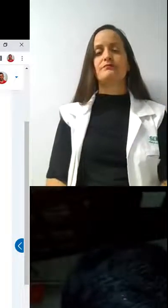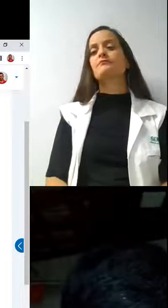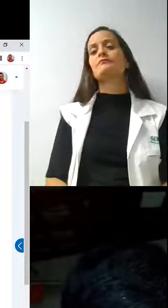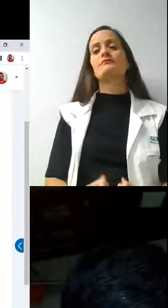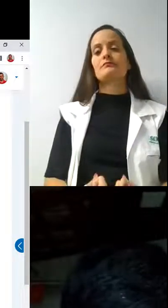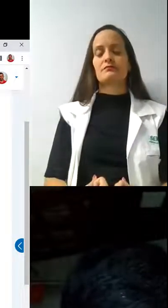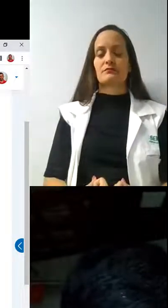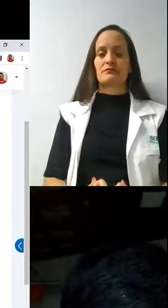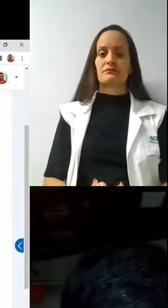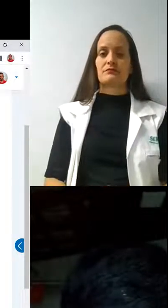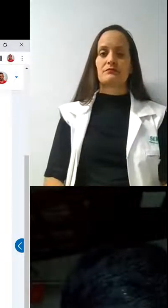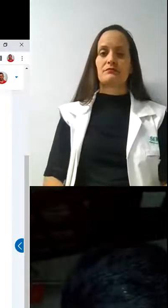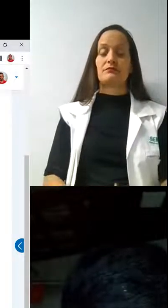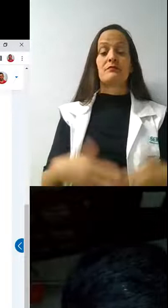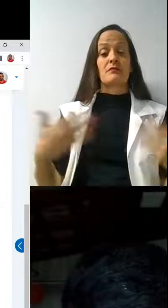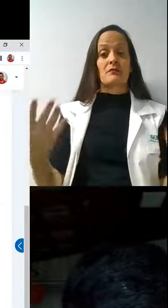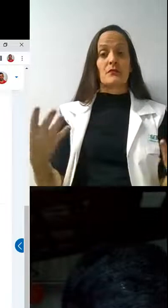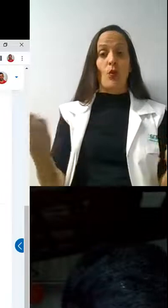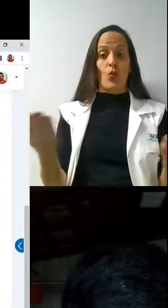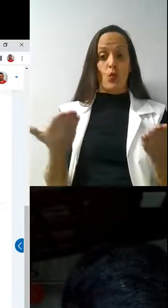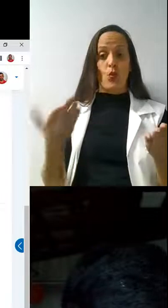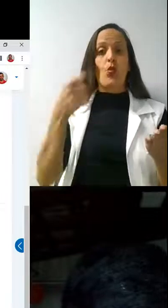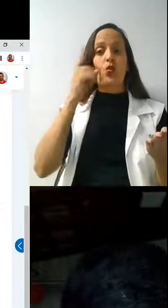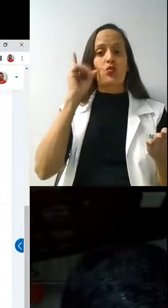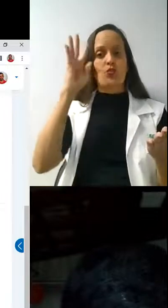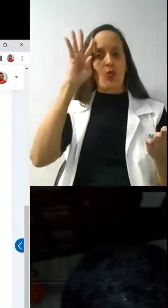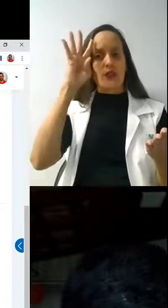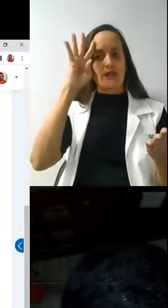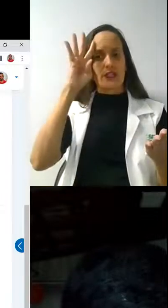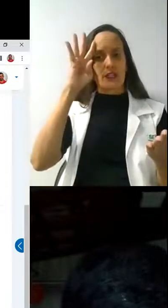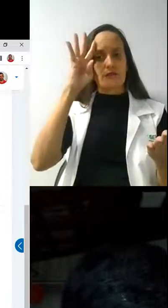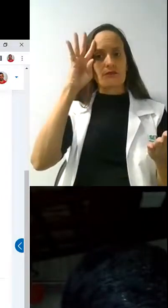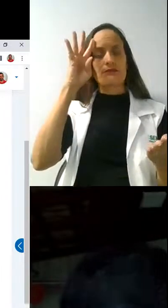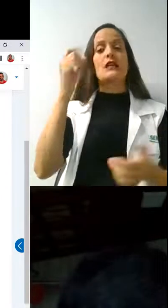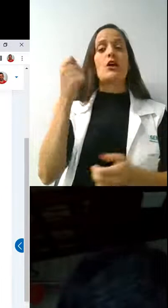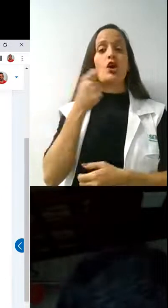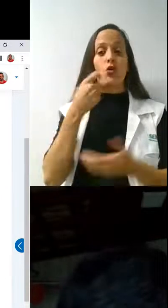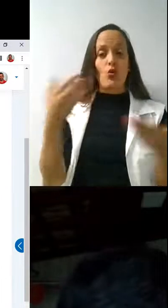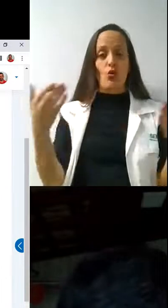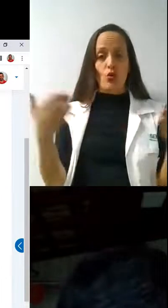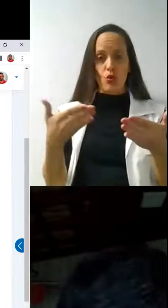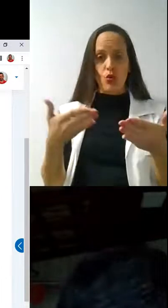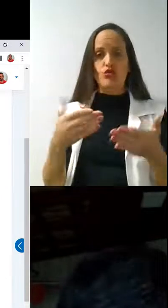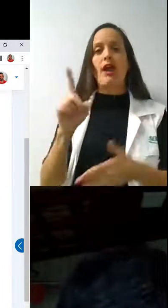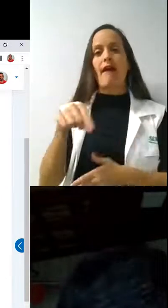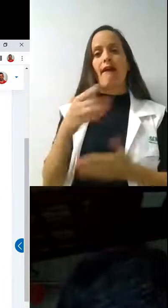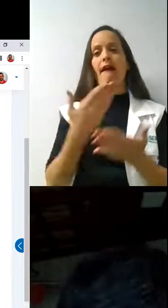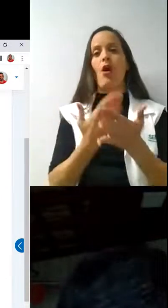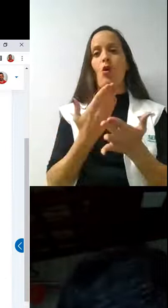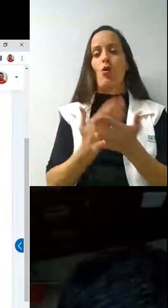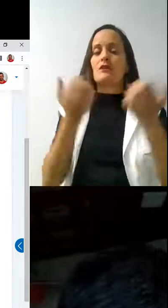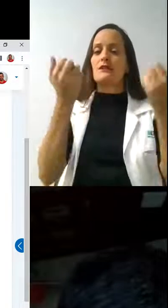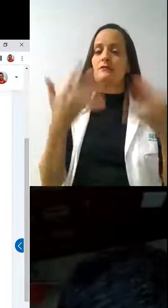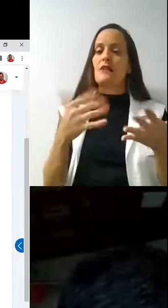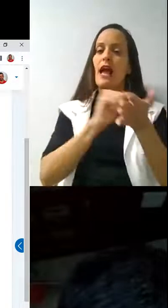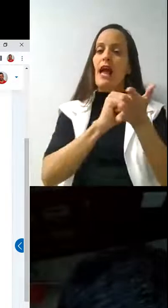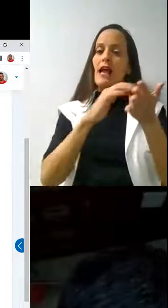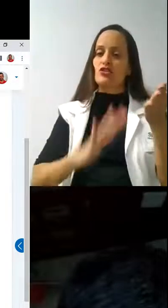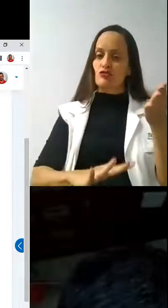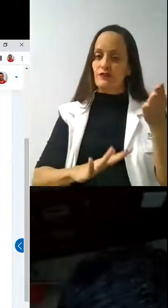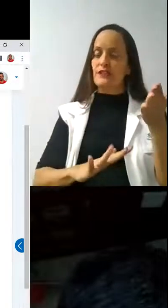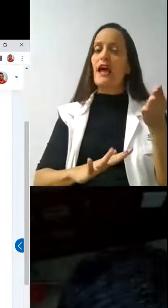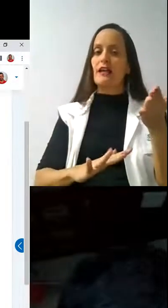essas duas webs vão justamente servir para vocês fazerem as atividades. Se for necessário, a gente pode abrir, né,